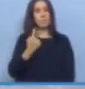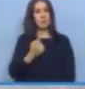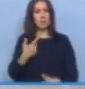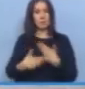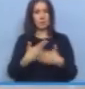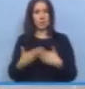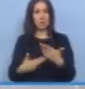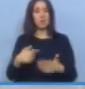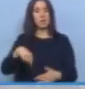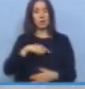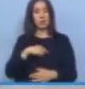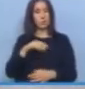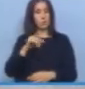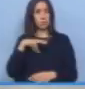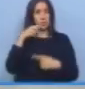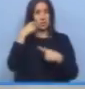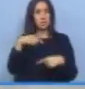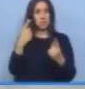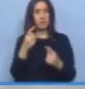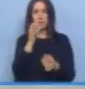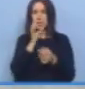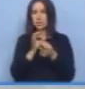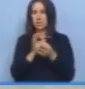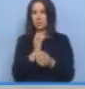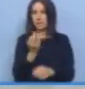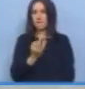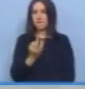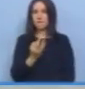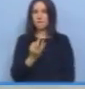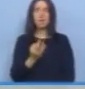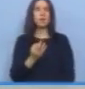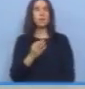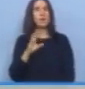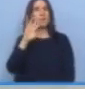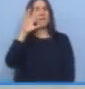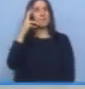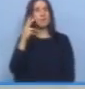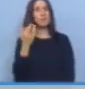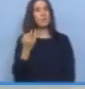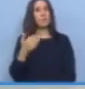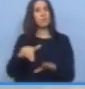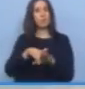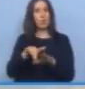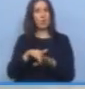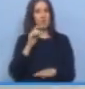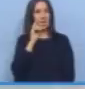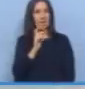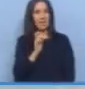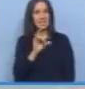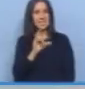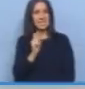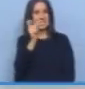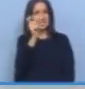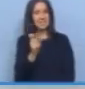Nós fizemos o lançamento cá em Portugal em setembro também, num evento que contou com a participação também da Alice,